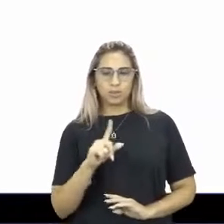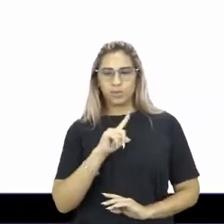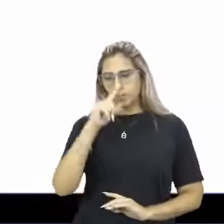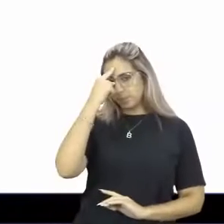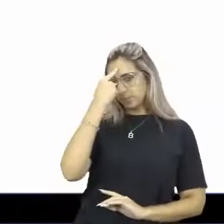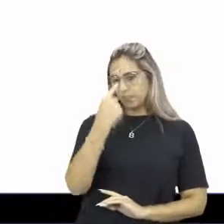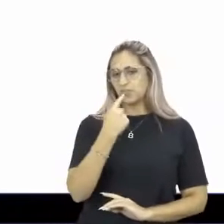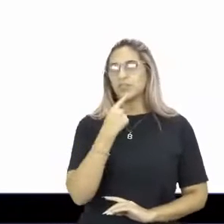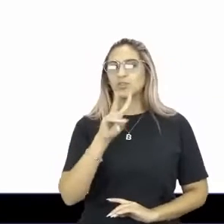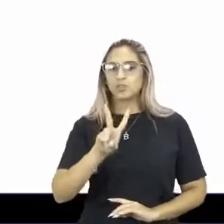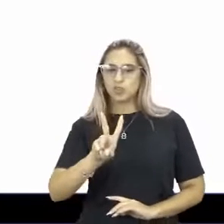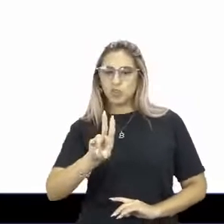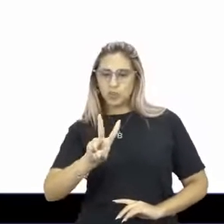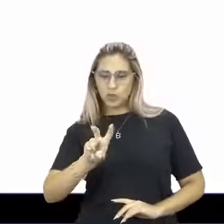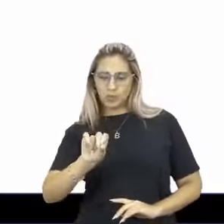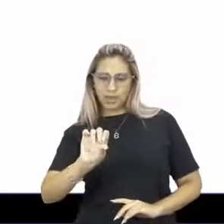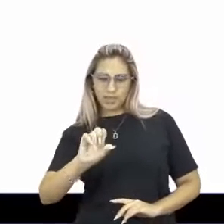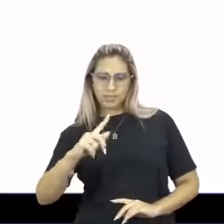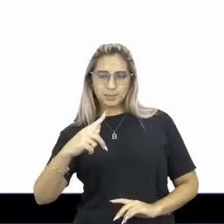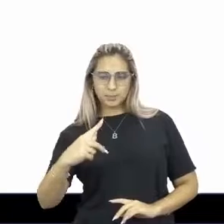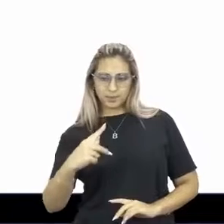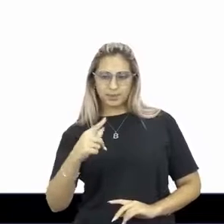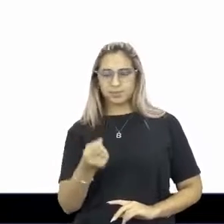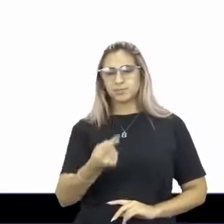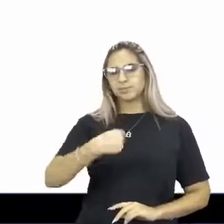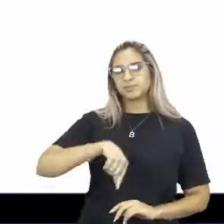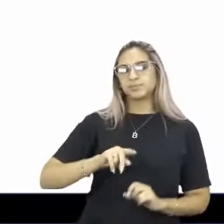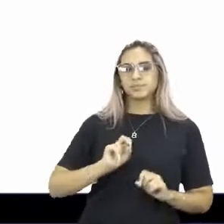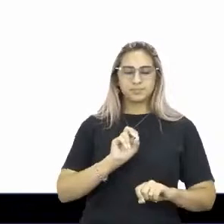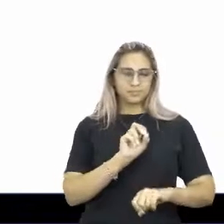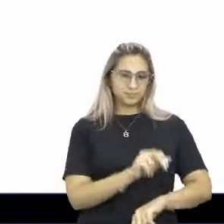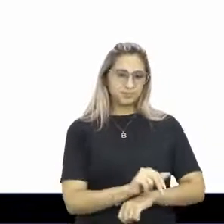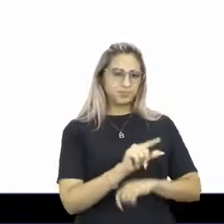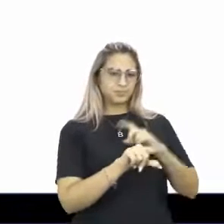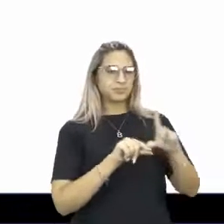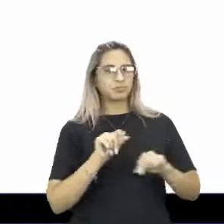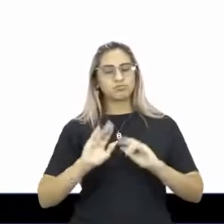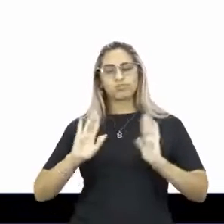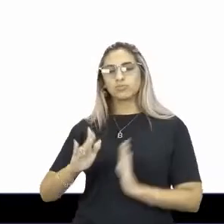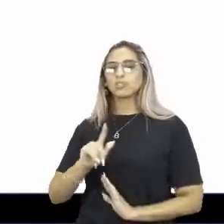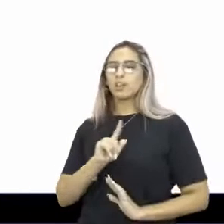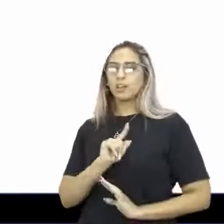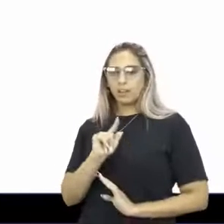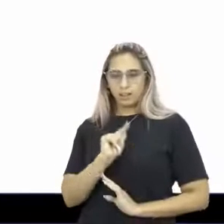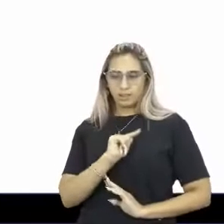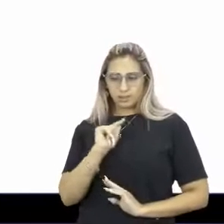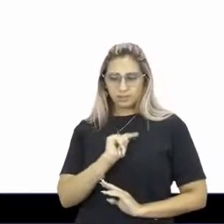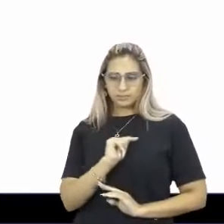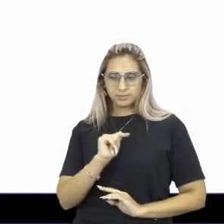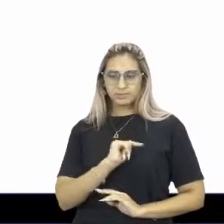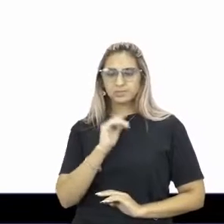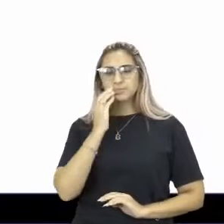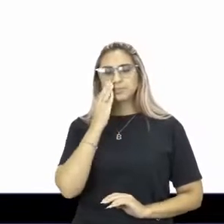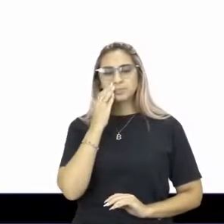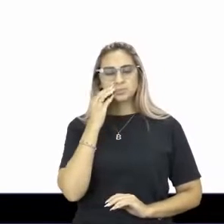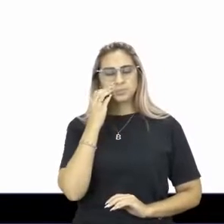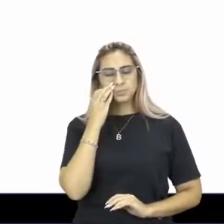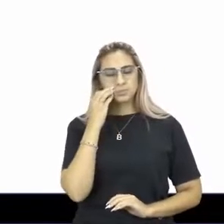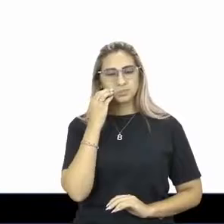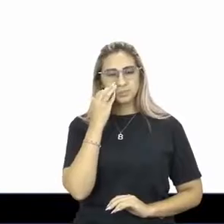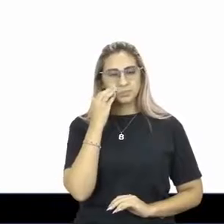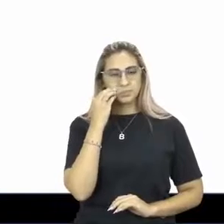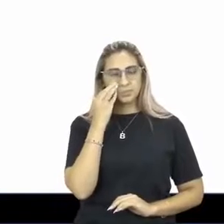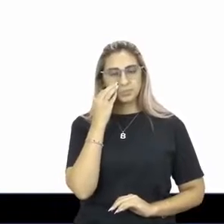de candidato VUNESP, correto? Então, eles entram lá, seleciona esse. O novíssimo, né, que a gente chama aqui o docente